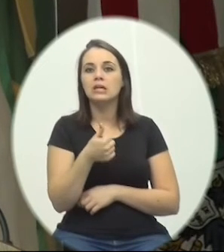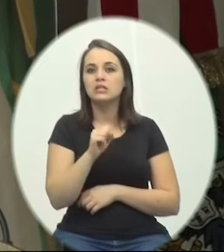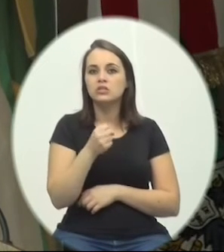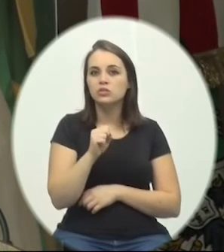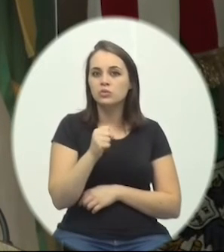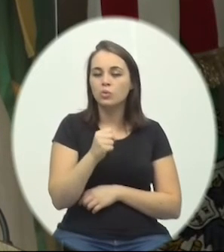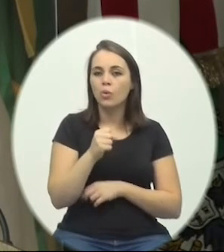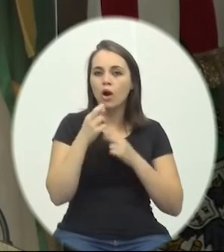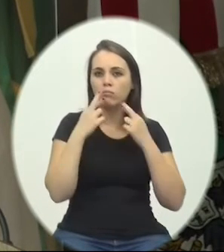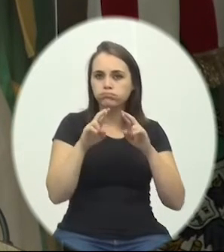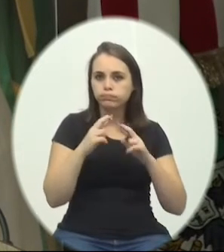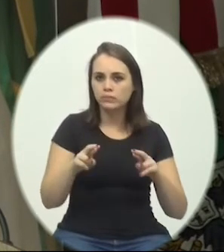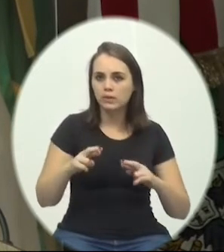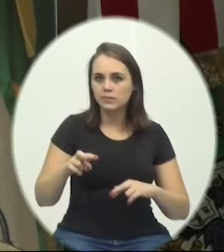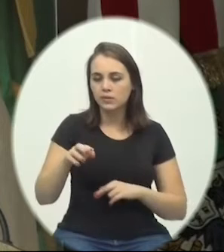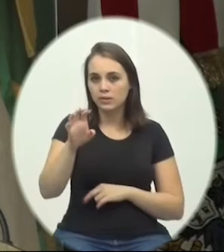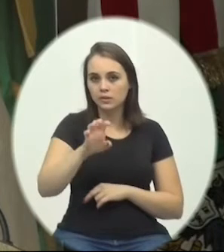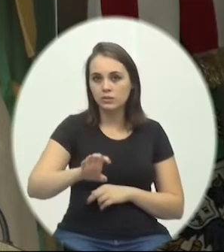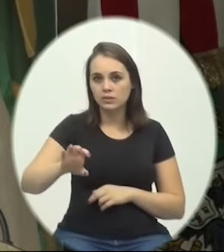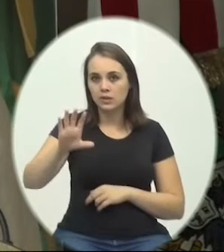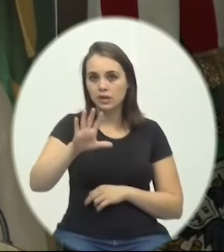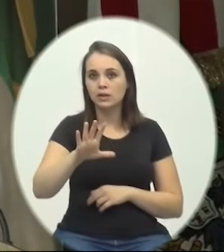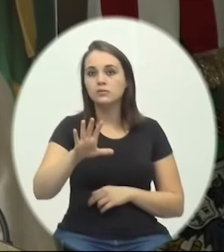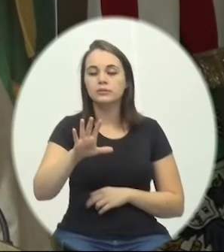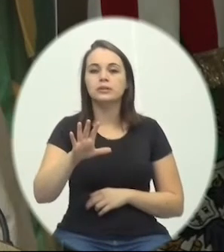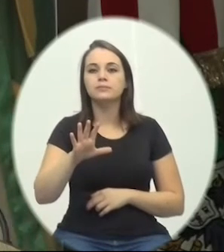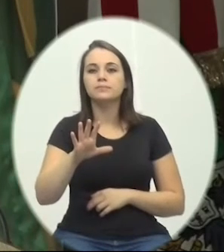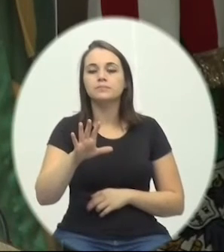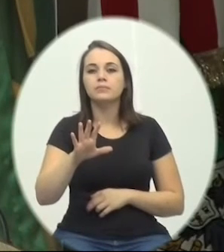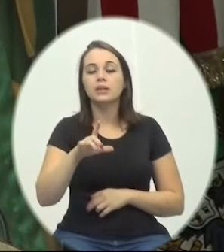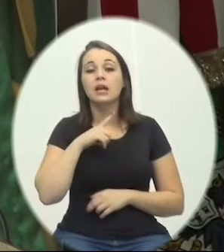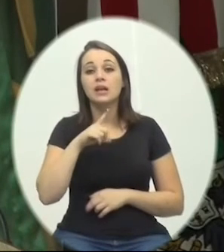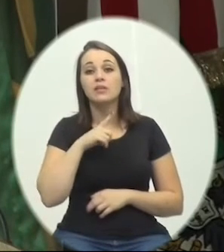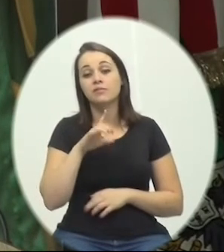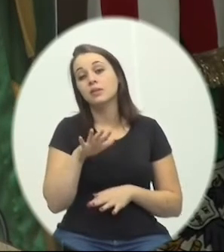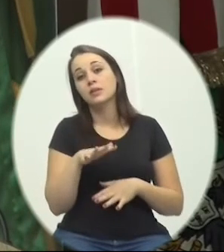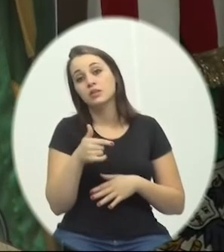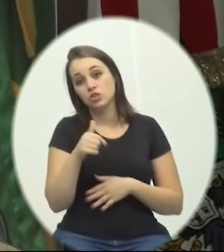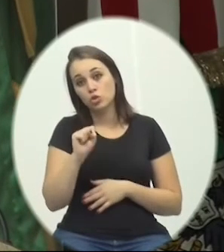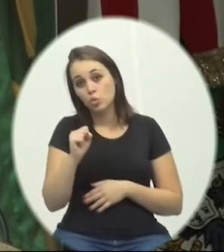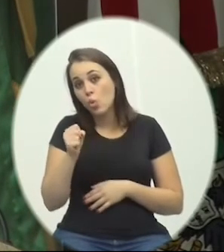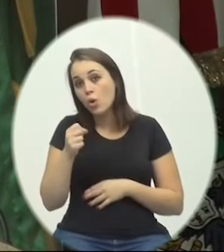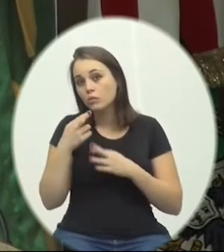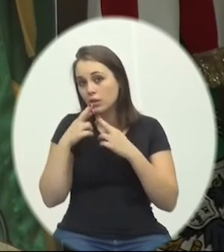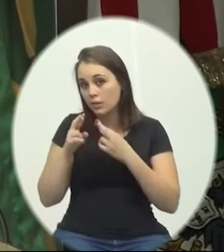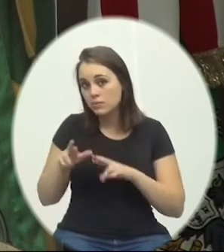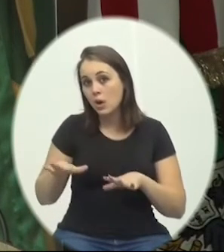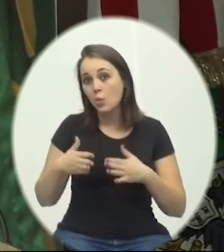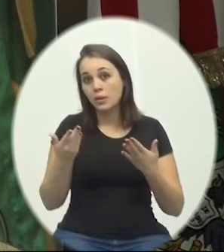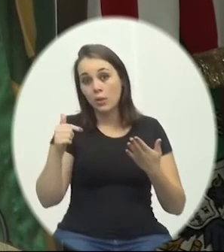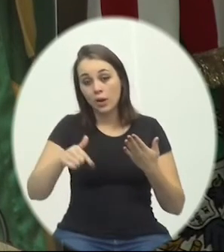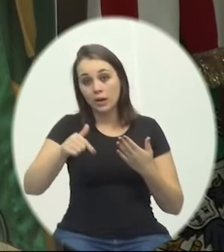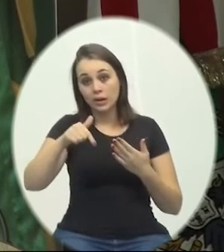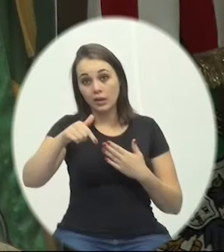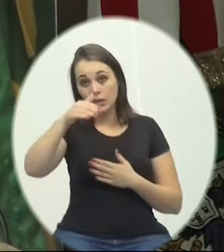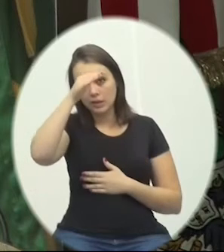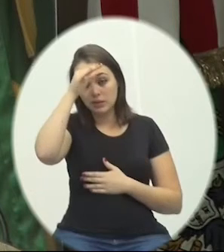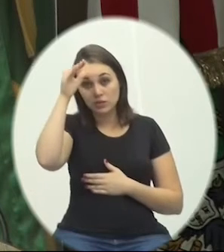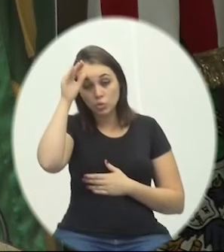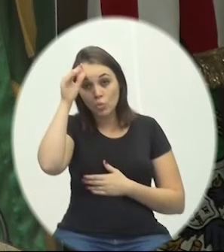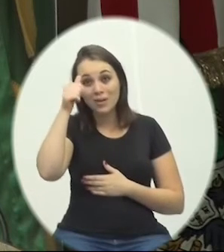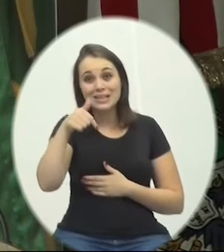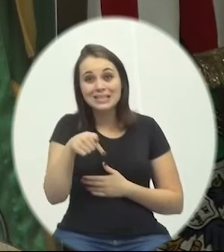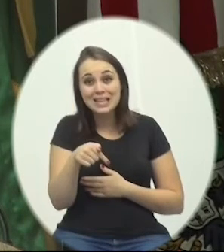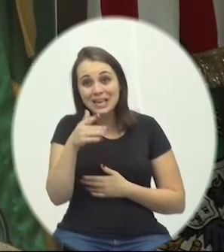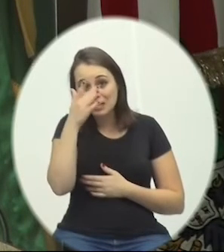a vacina que deixa de ir para alguém faz a diferença, né? Então, nessa condição, aqui da nossa região foram 7, né,